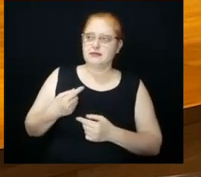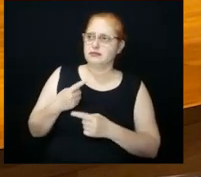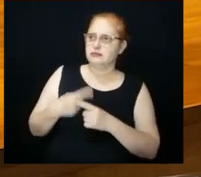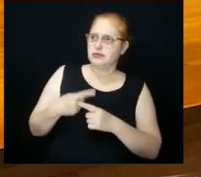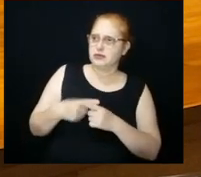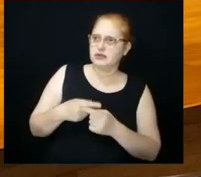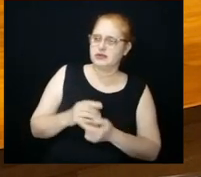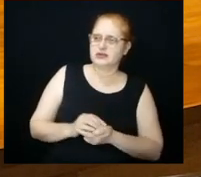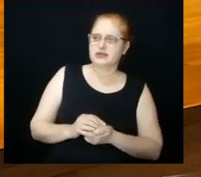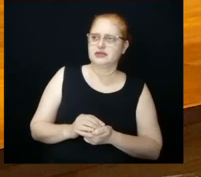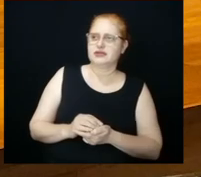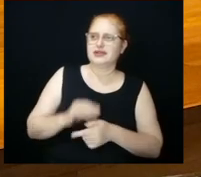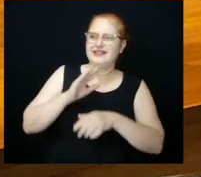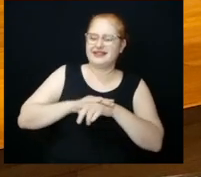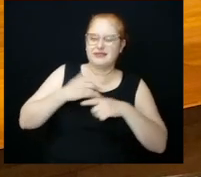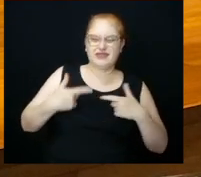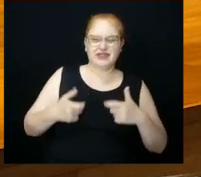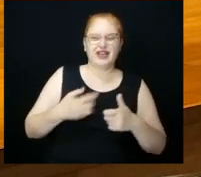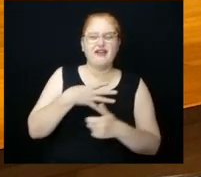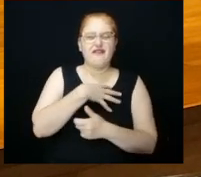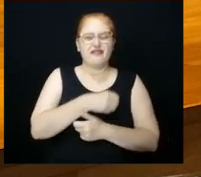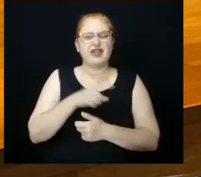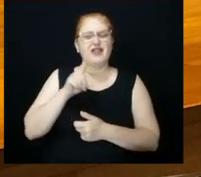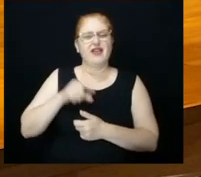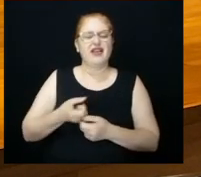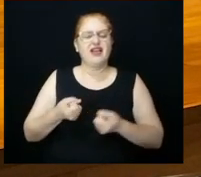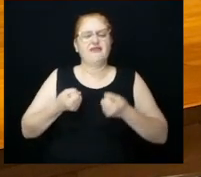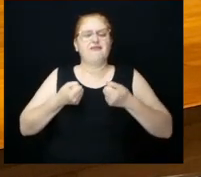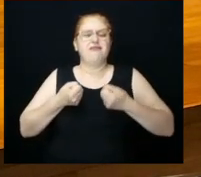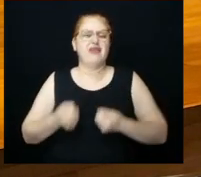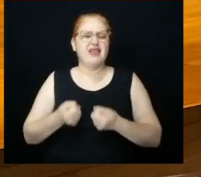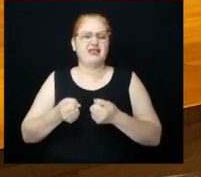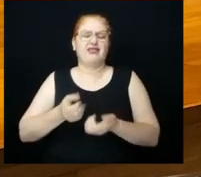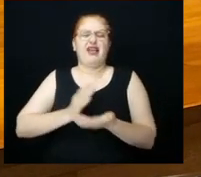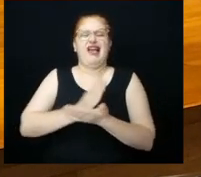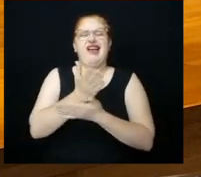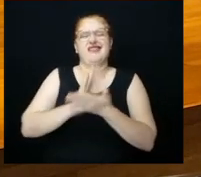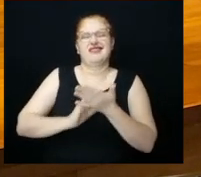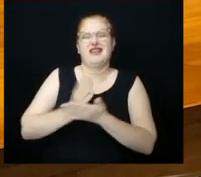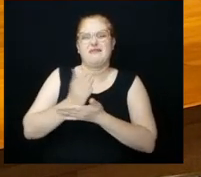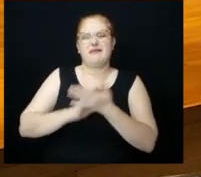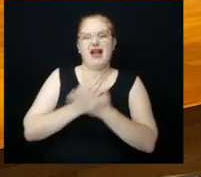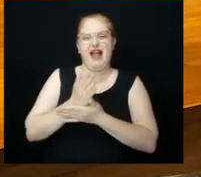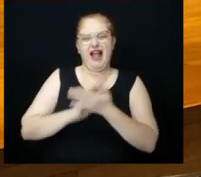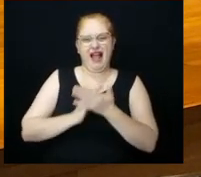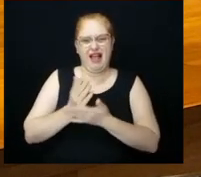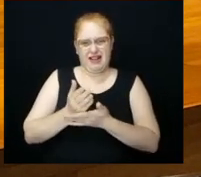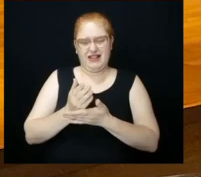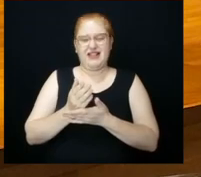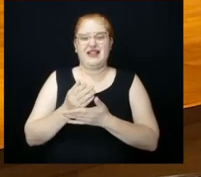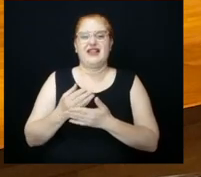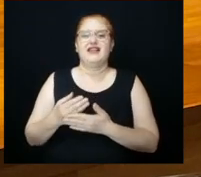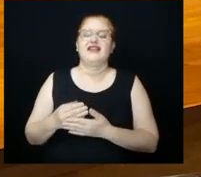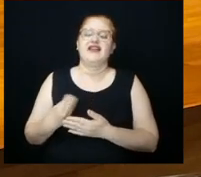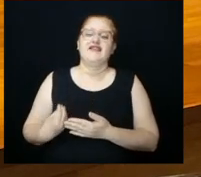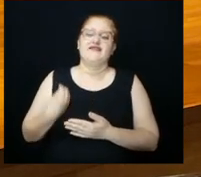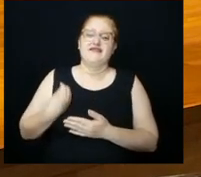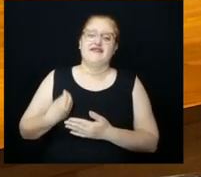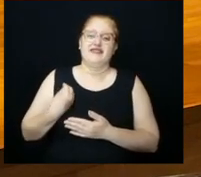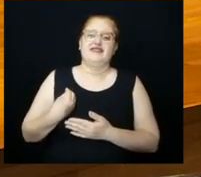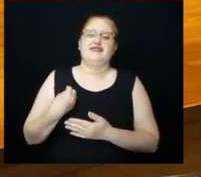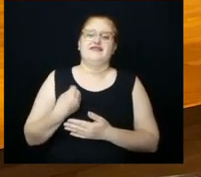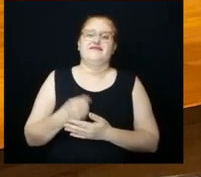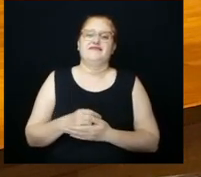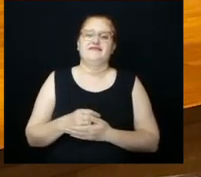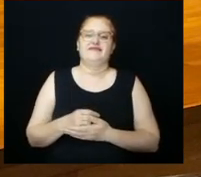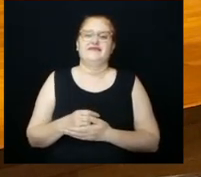Porque, em tempos de guerra, filhos são um peso que atrapalha Manique. Atrapalha Manique, aí eu botei isso no glossário lá,